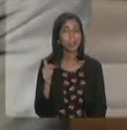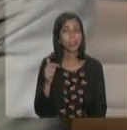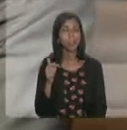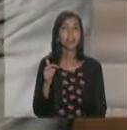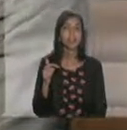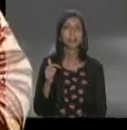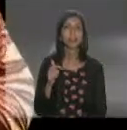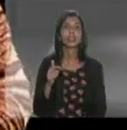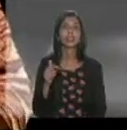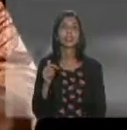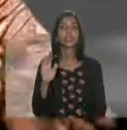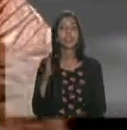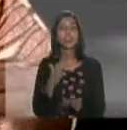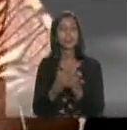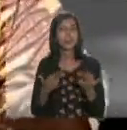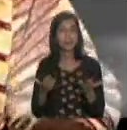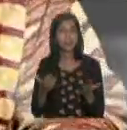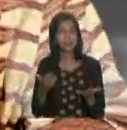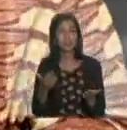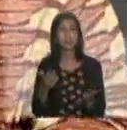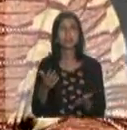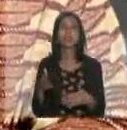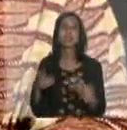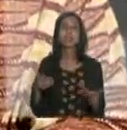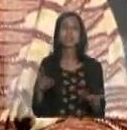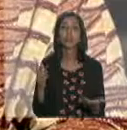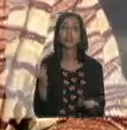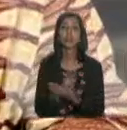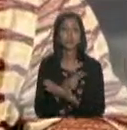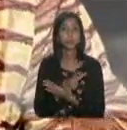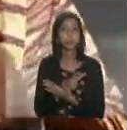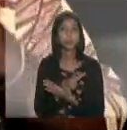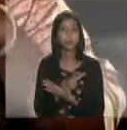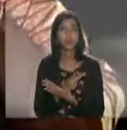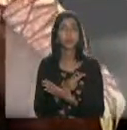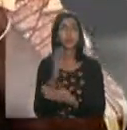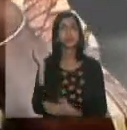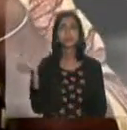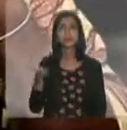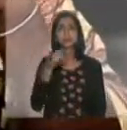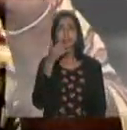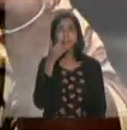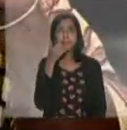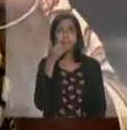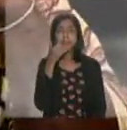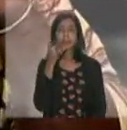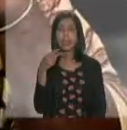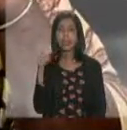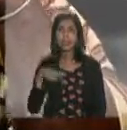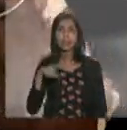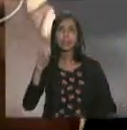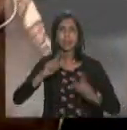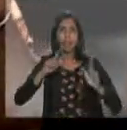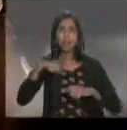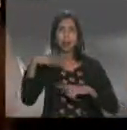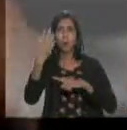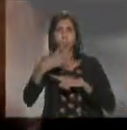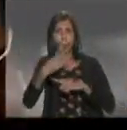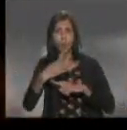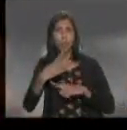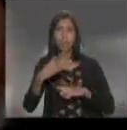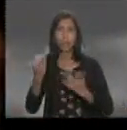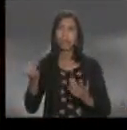para lá, mas Marrakech já tinha perdido até de rota. Aí, resultado, atendo o telefone, aqui é da Rede Globo. Eu falei,